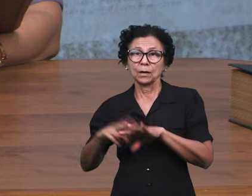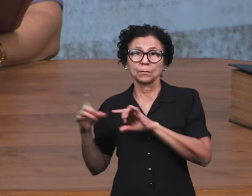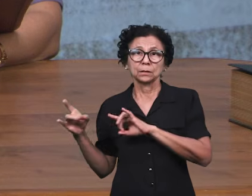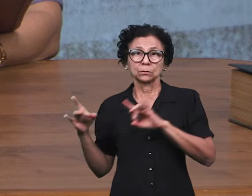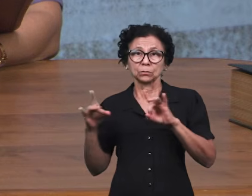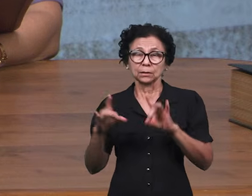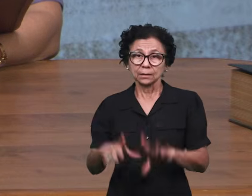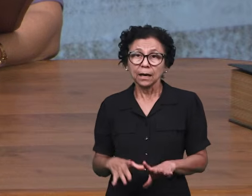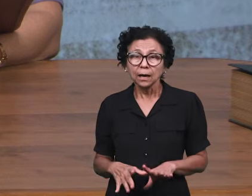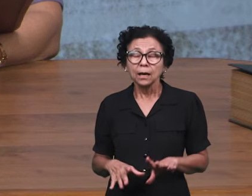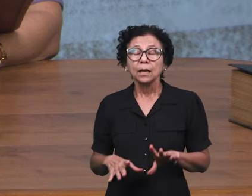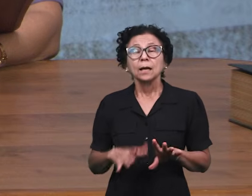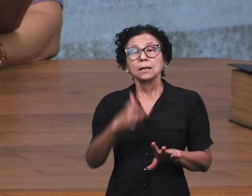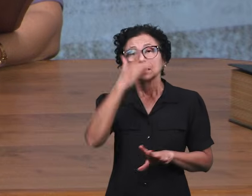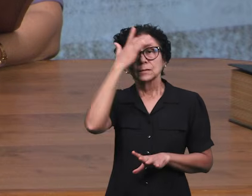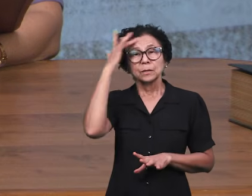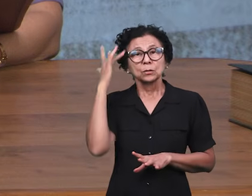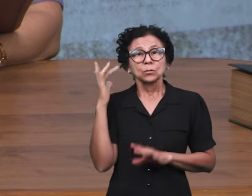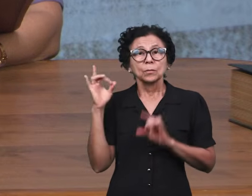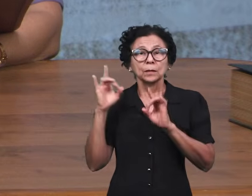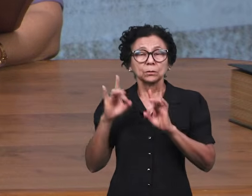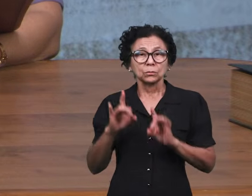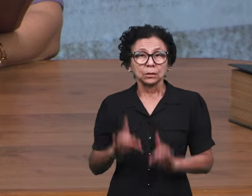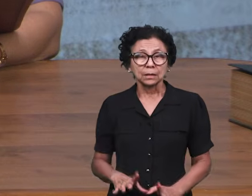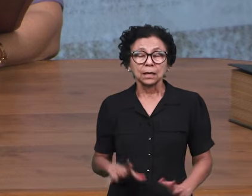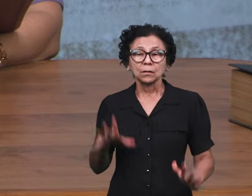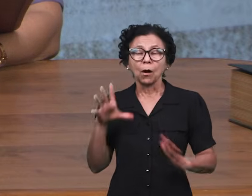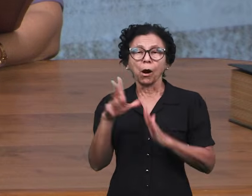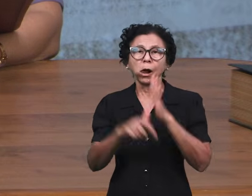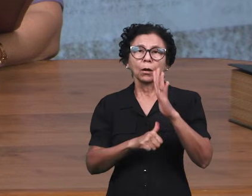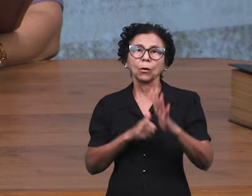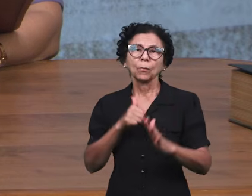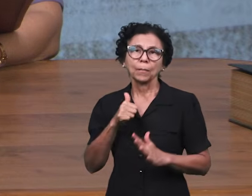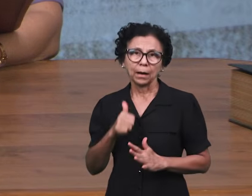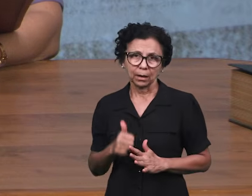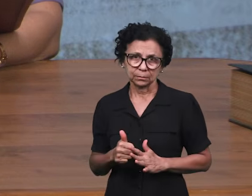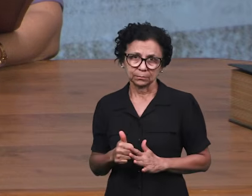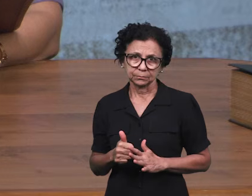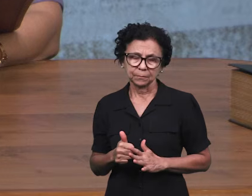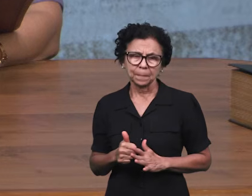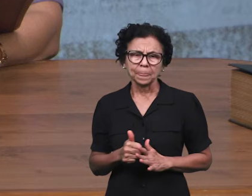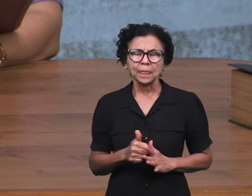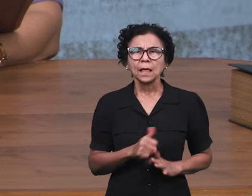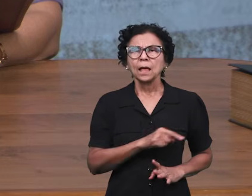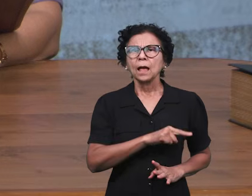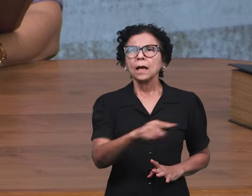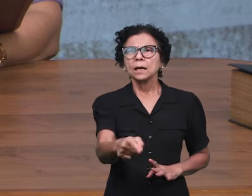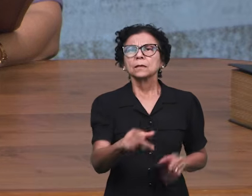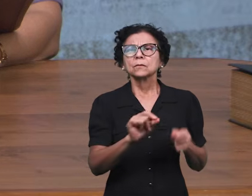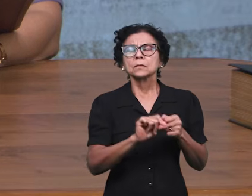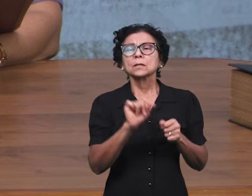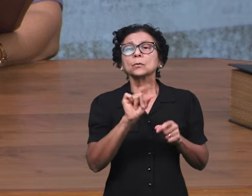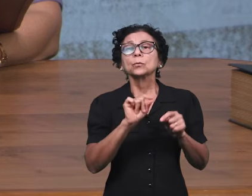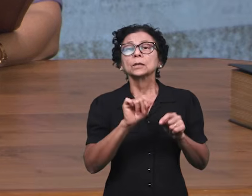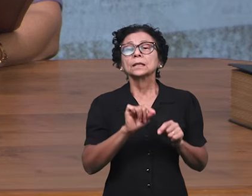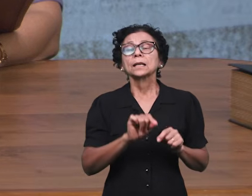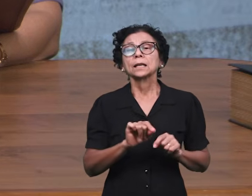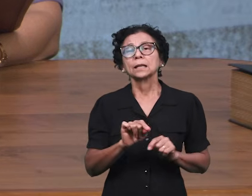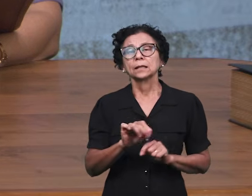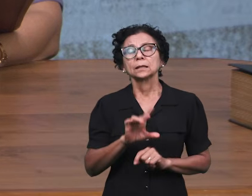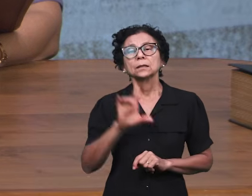órfãos. Mas que fareis vós outros no dia da visitação e